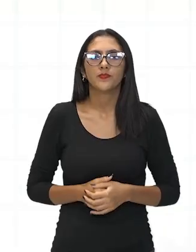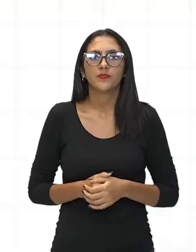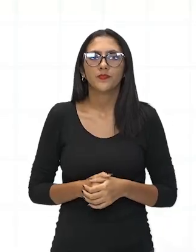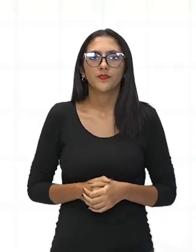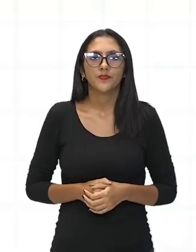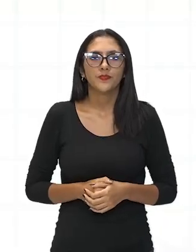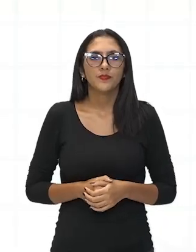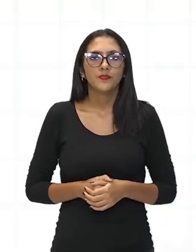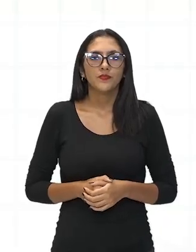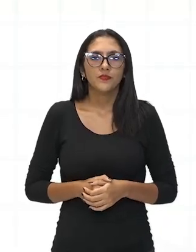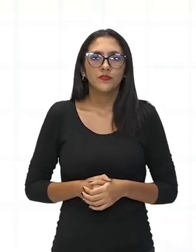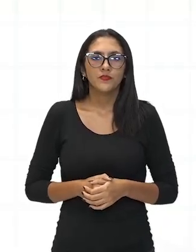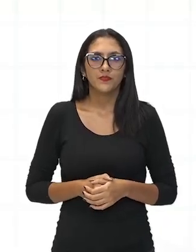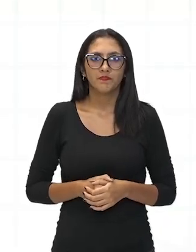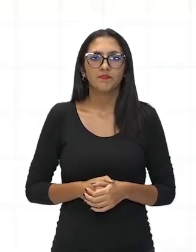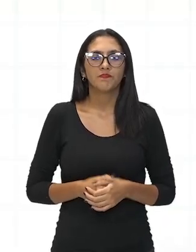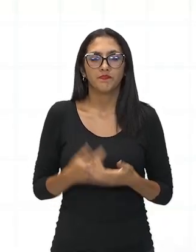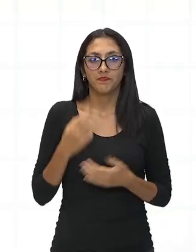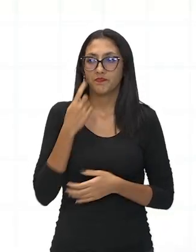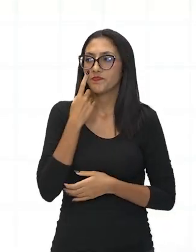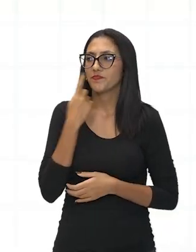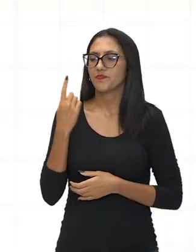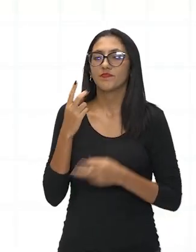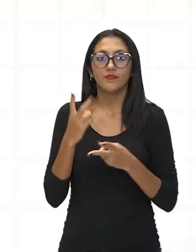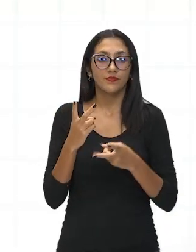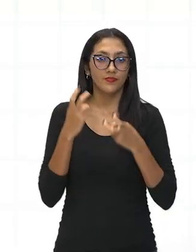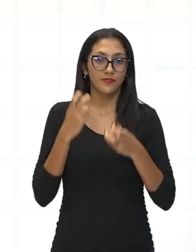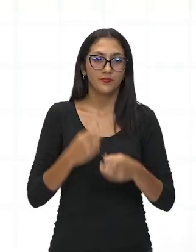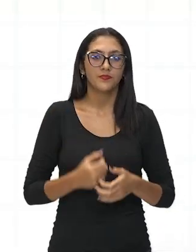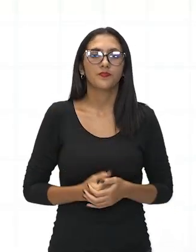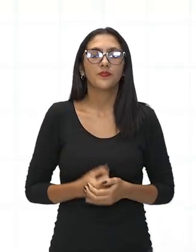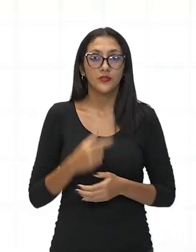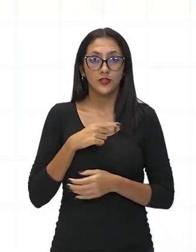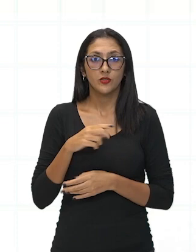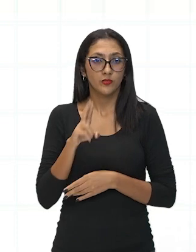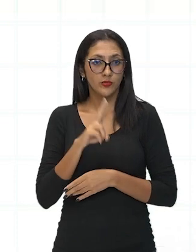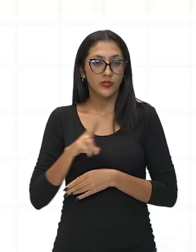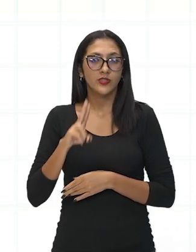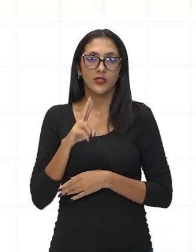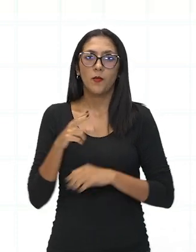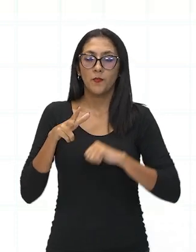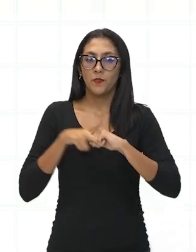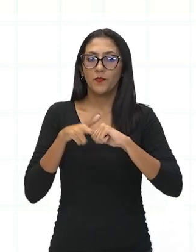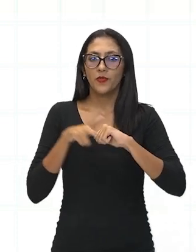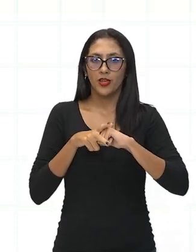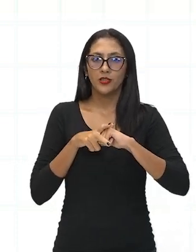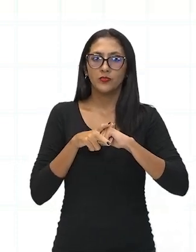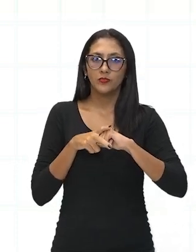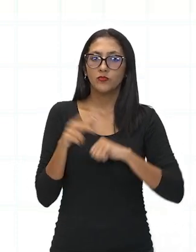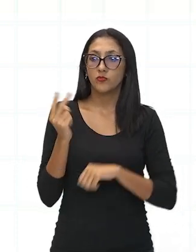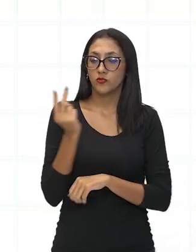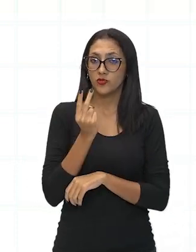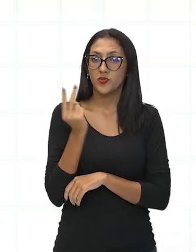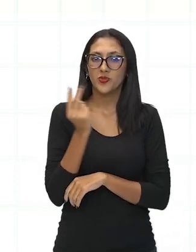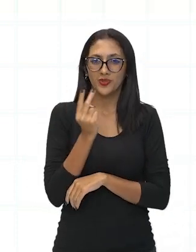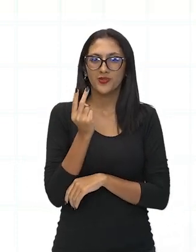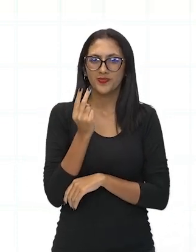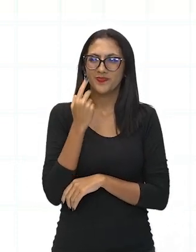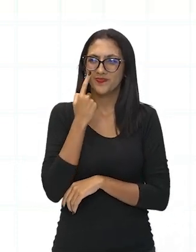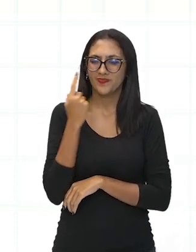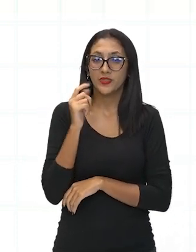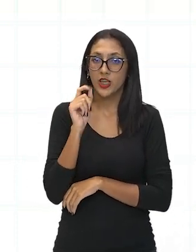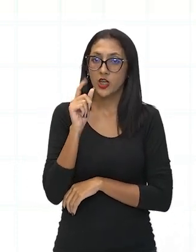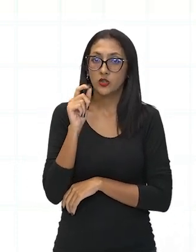attention. Observem que eu tenho aqui o uso do past continuous e o simple past, tá bom? Eu